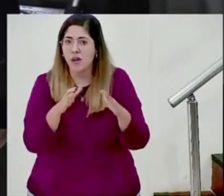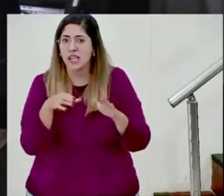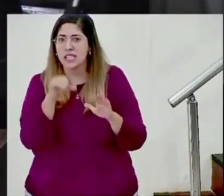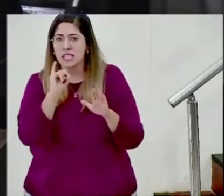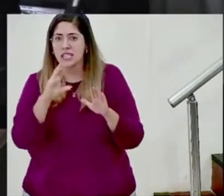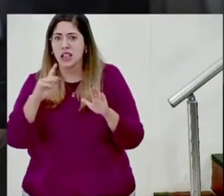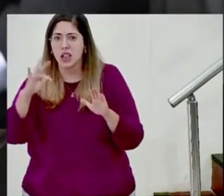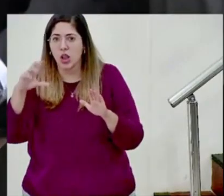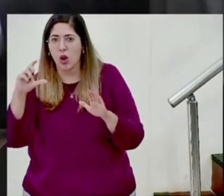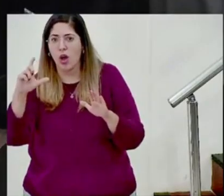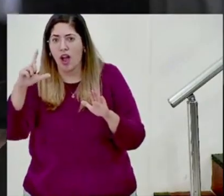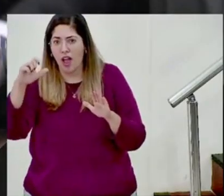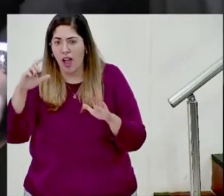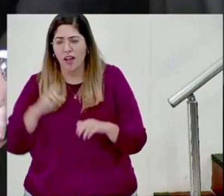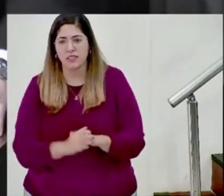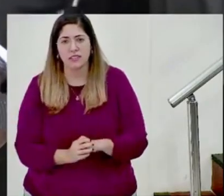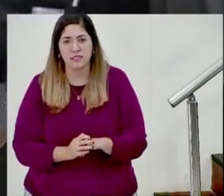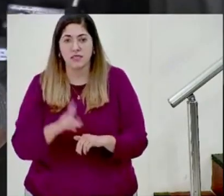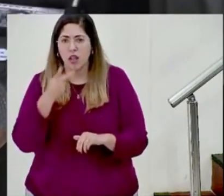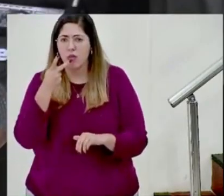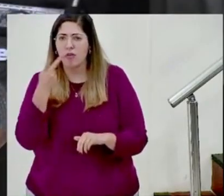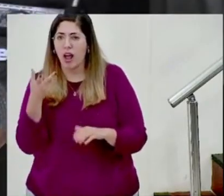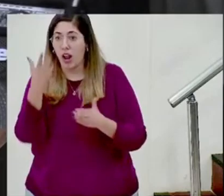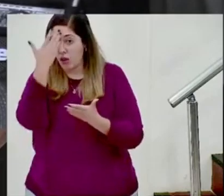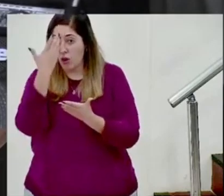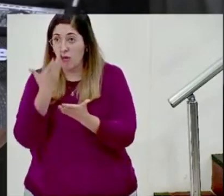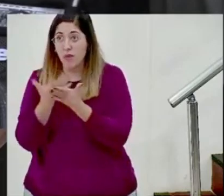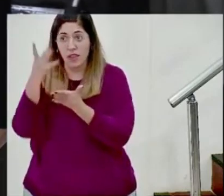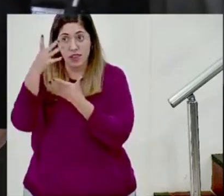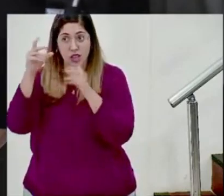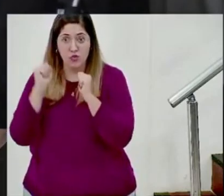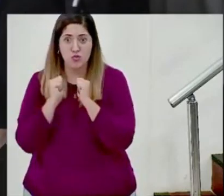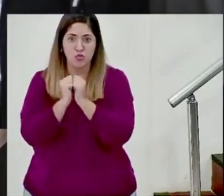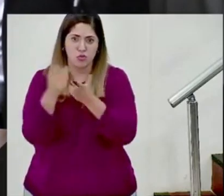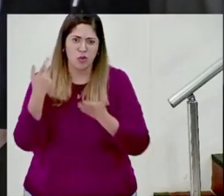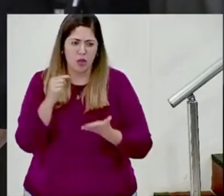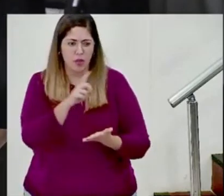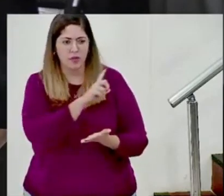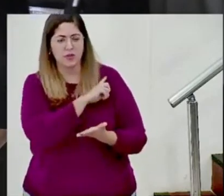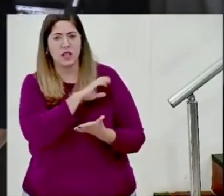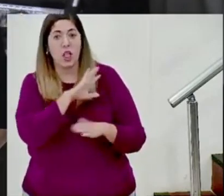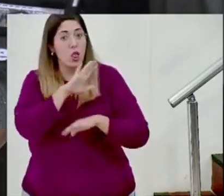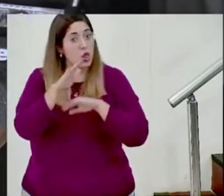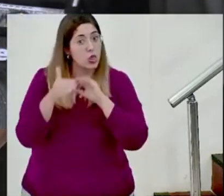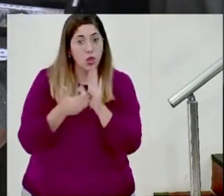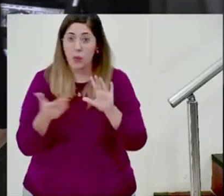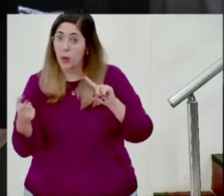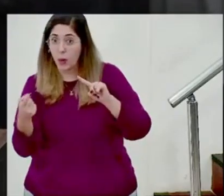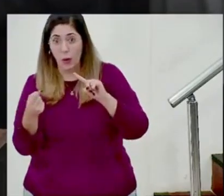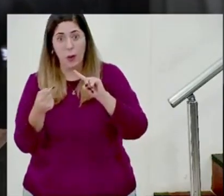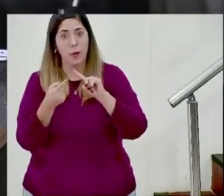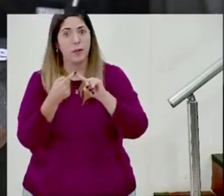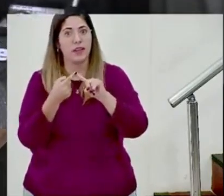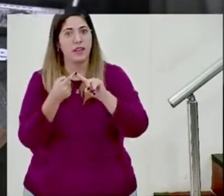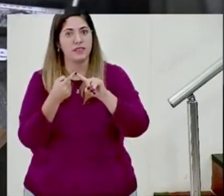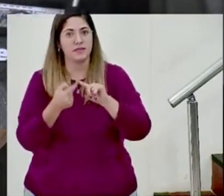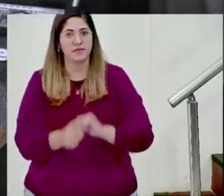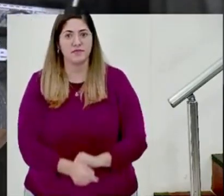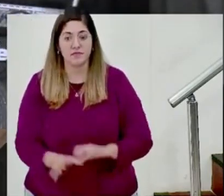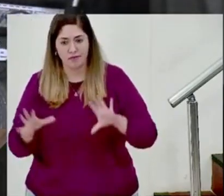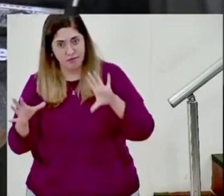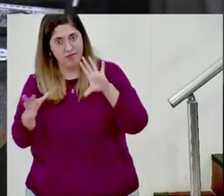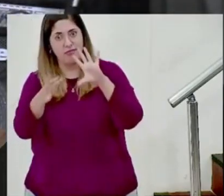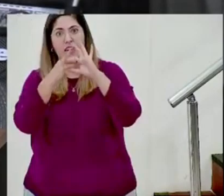ó Emanuel. É assim que termina o capítulo 8. Mostrando que os dois assuntos estão conectados. Nós não temeremos as águas